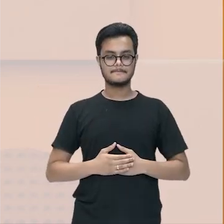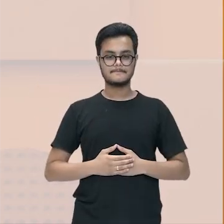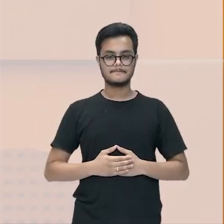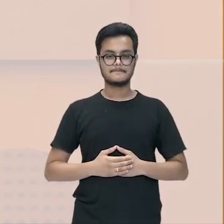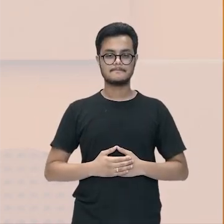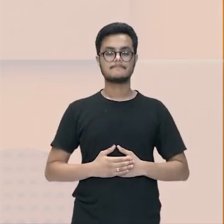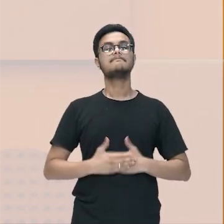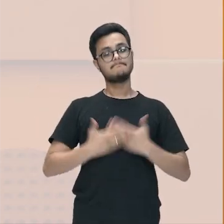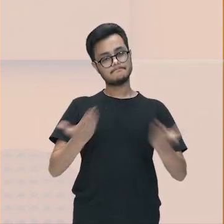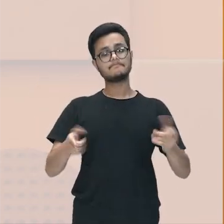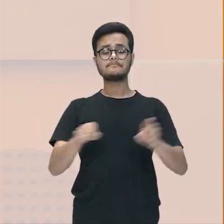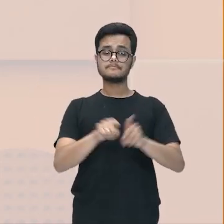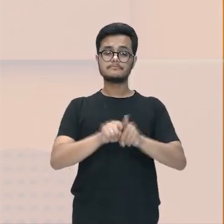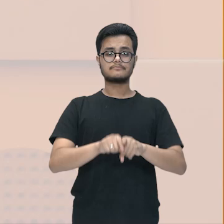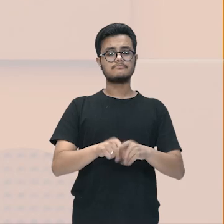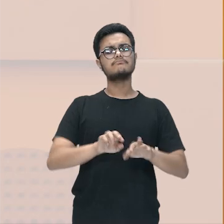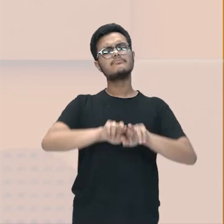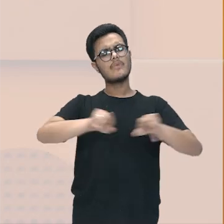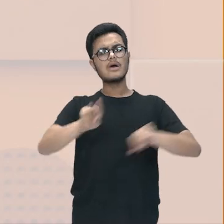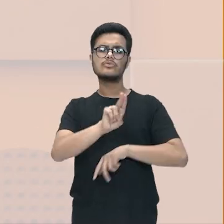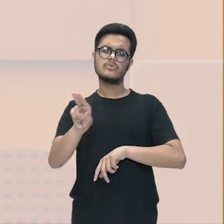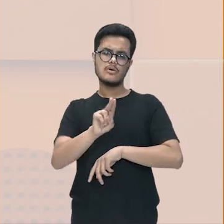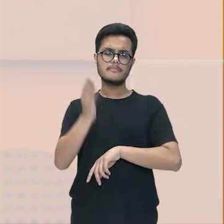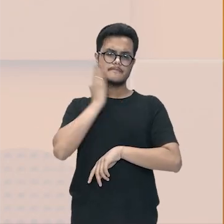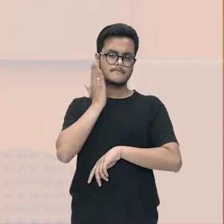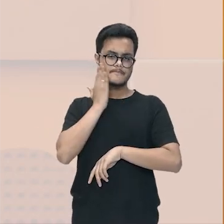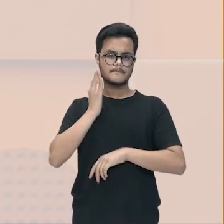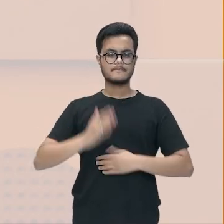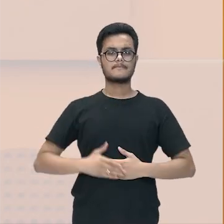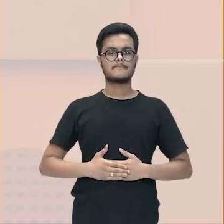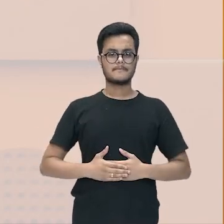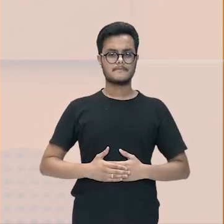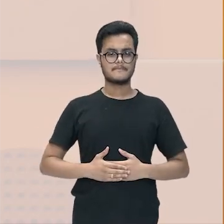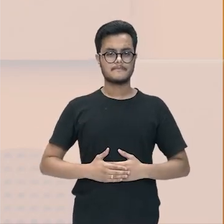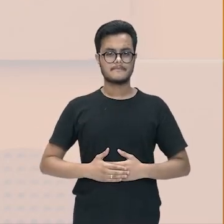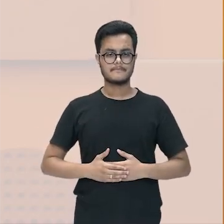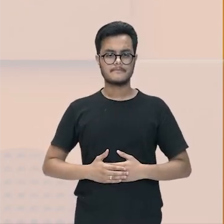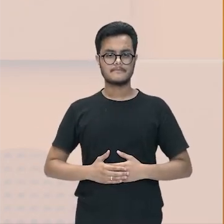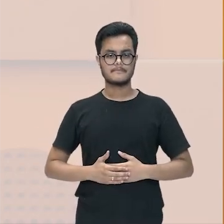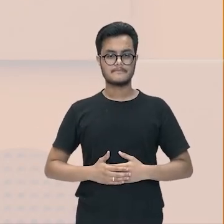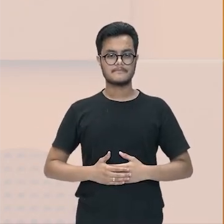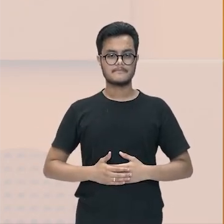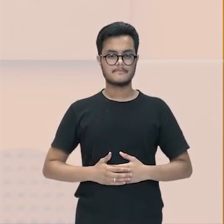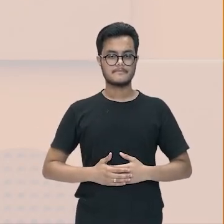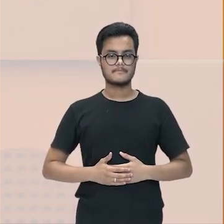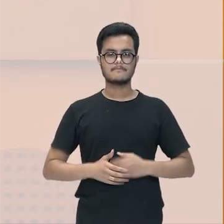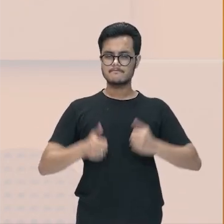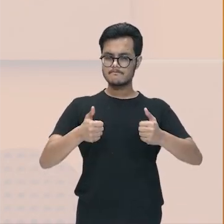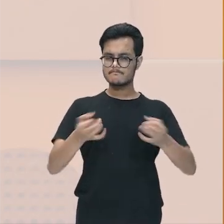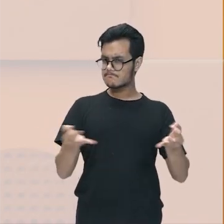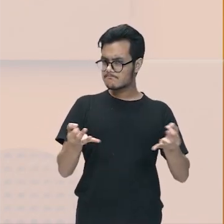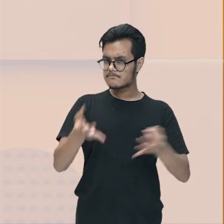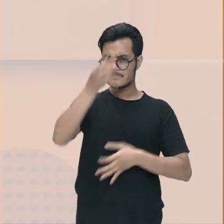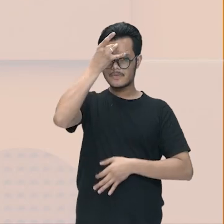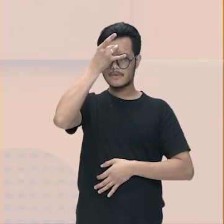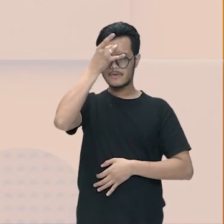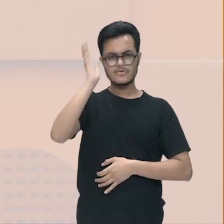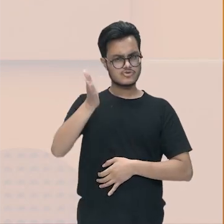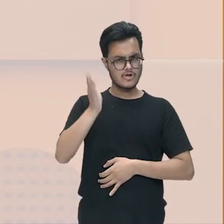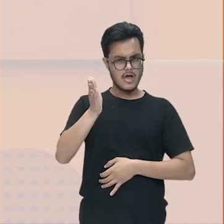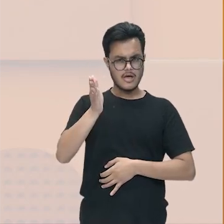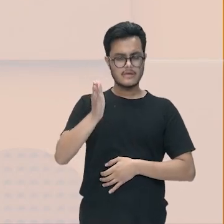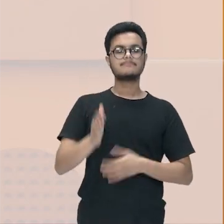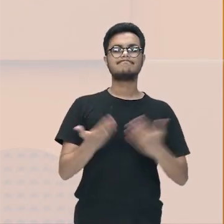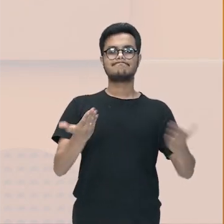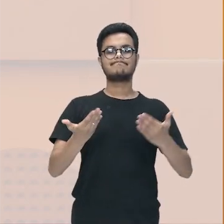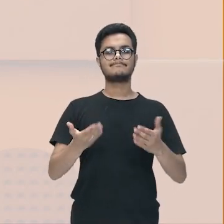claro, greco-romana ou, né, como a gente vê também, a cultura helenística. Perfeito? Guardou na tua cabecinha?